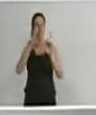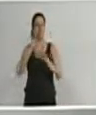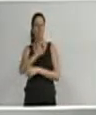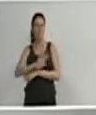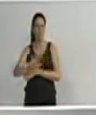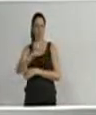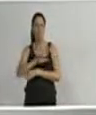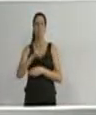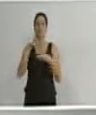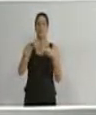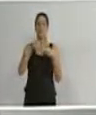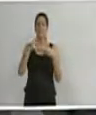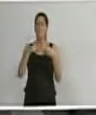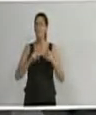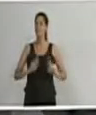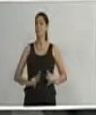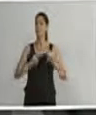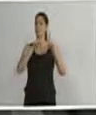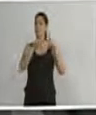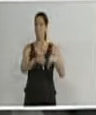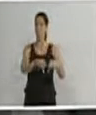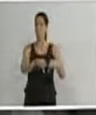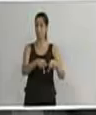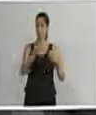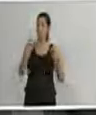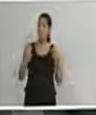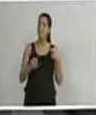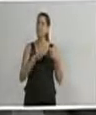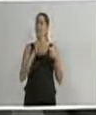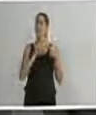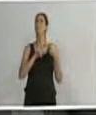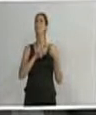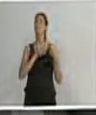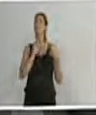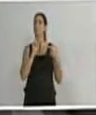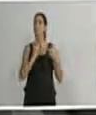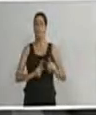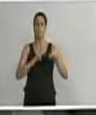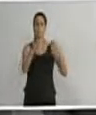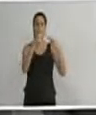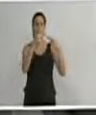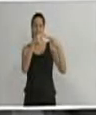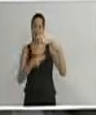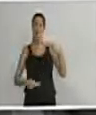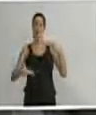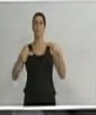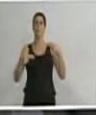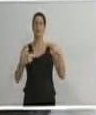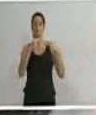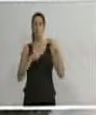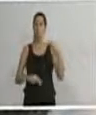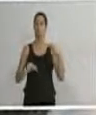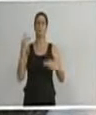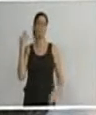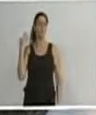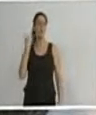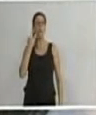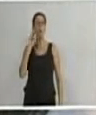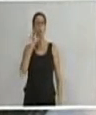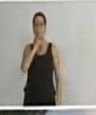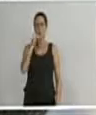de três pontes. Uma delas foi inaugurada no último